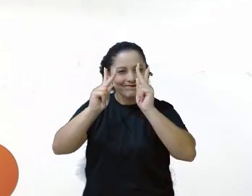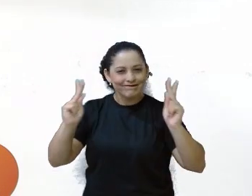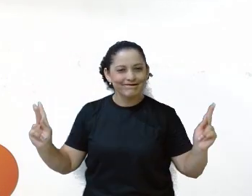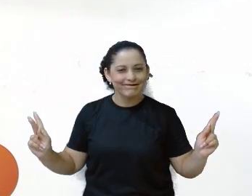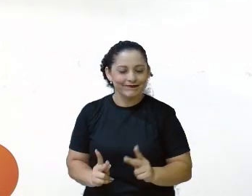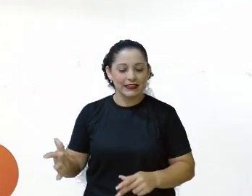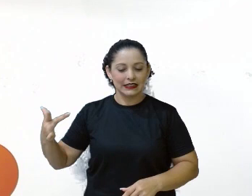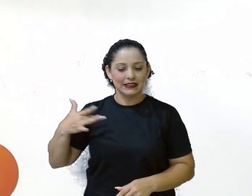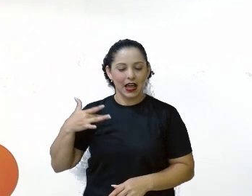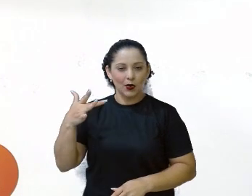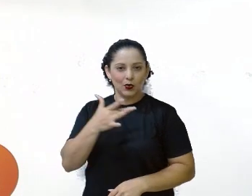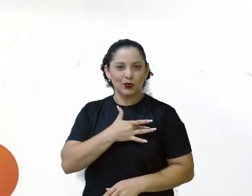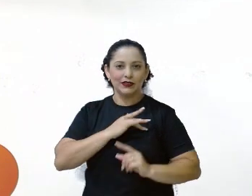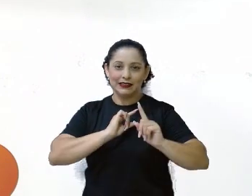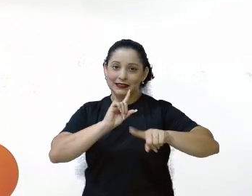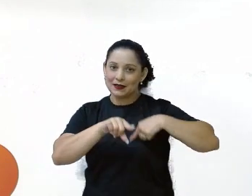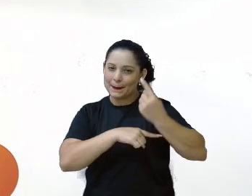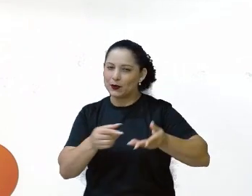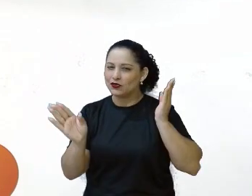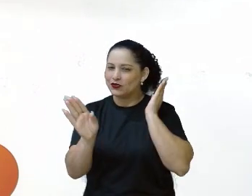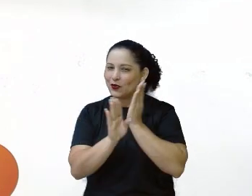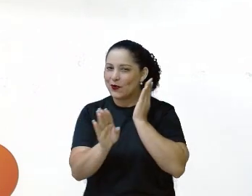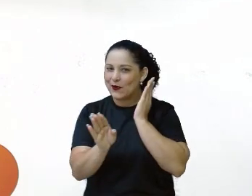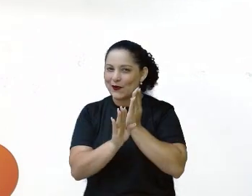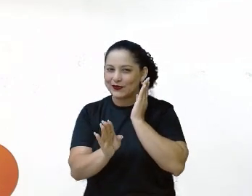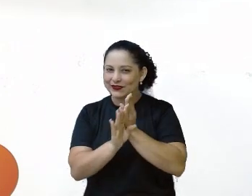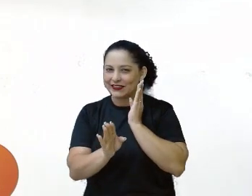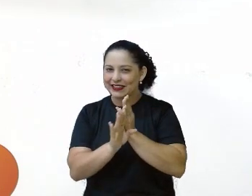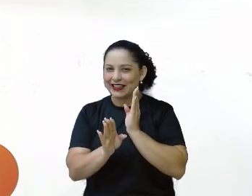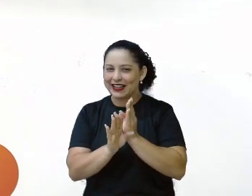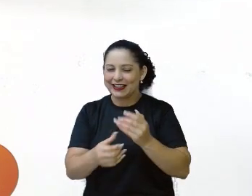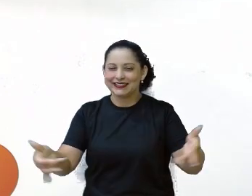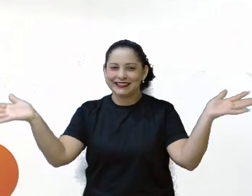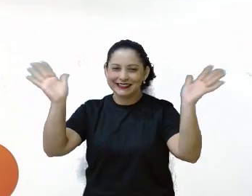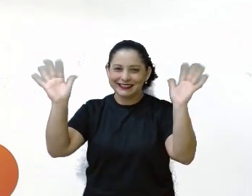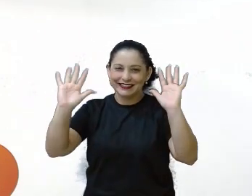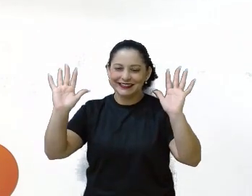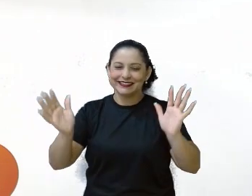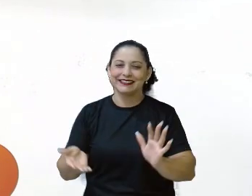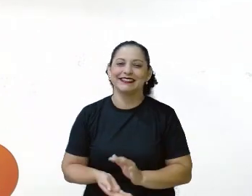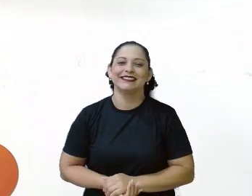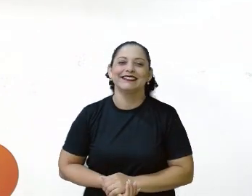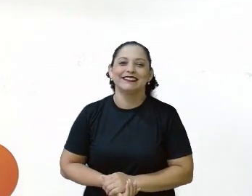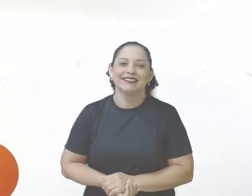paz, saúde e a gente se vê numa próxima oportunidade. Tchau, tchau!